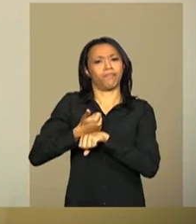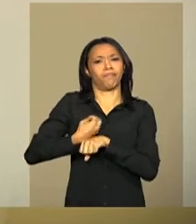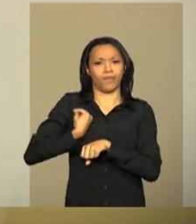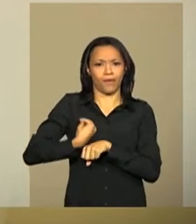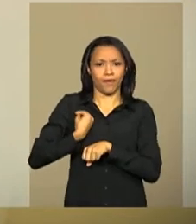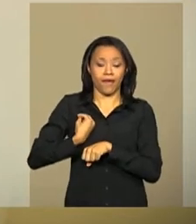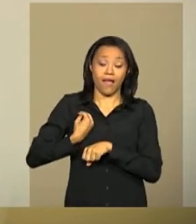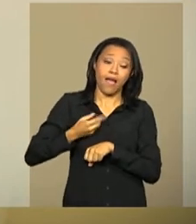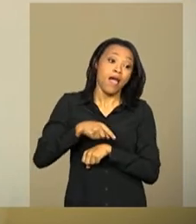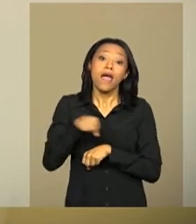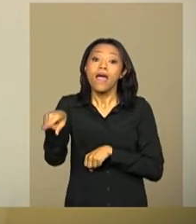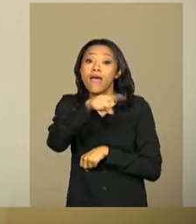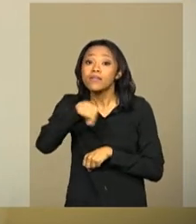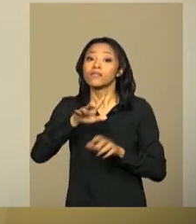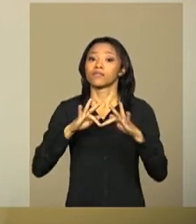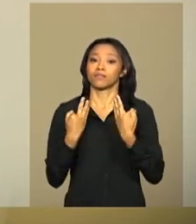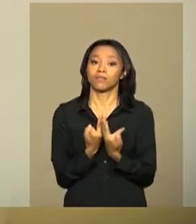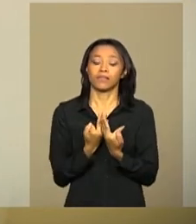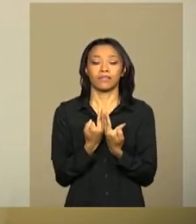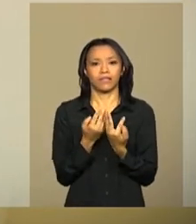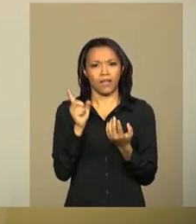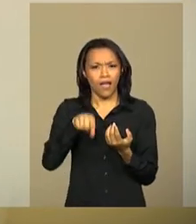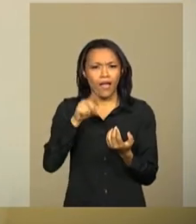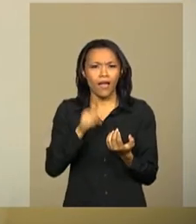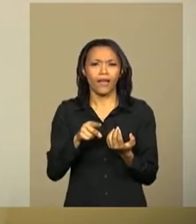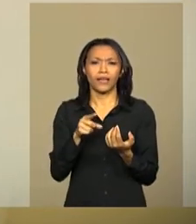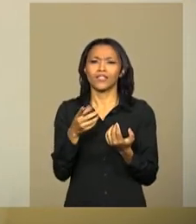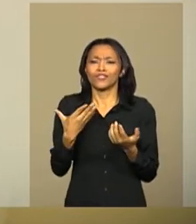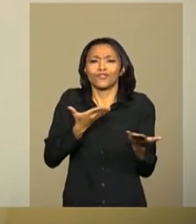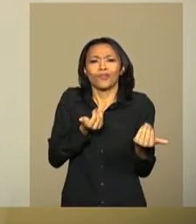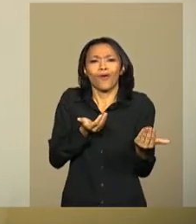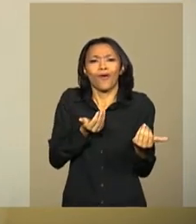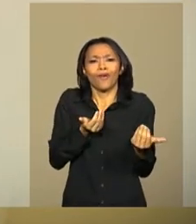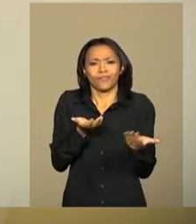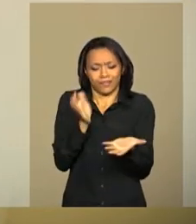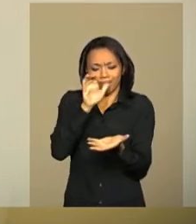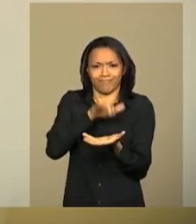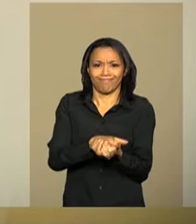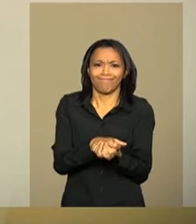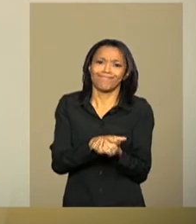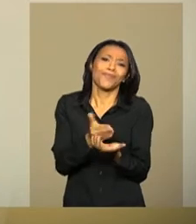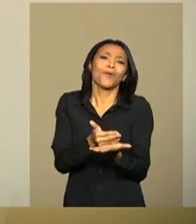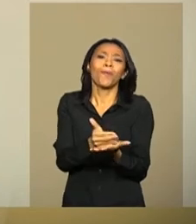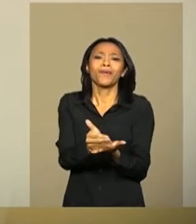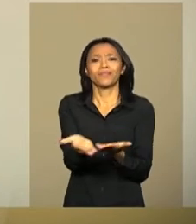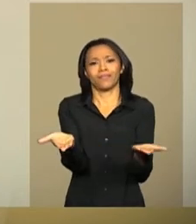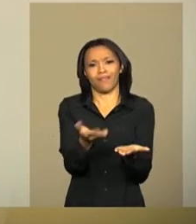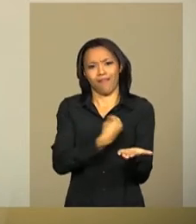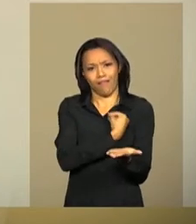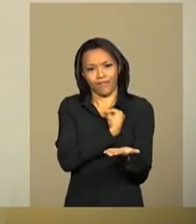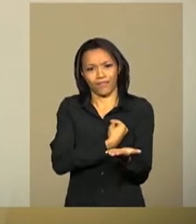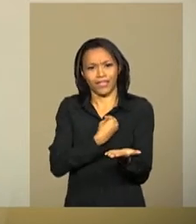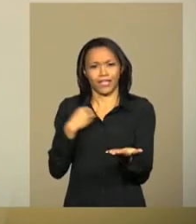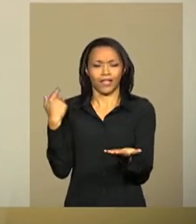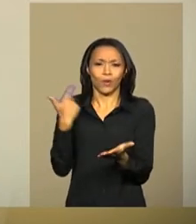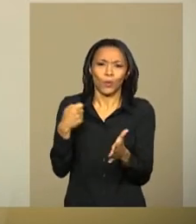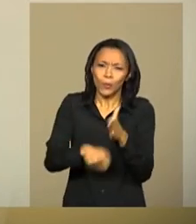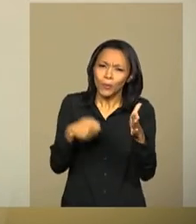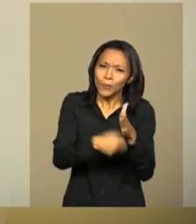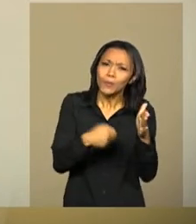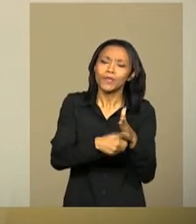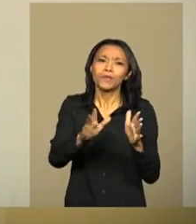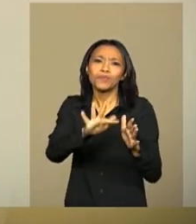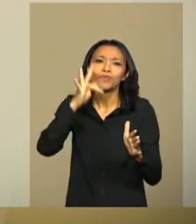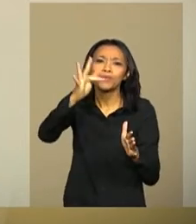muitas dessas famílias sabe Max são formadas por jovens casais estão começando a vida que batalham por um